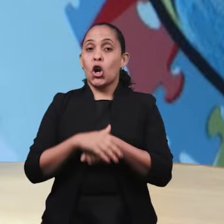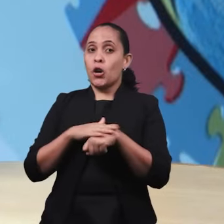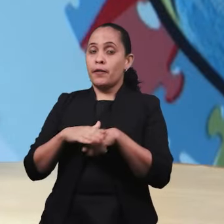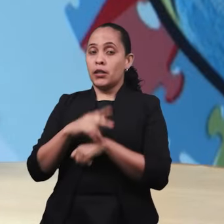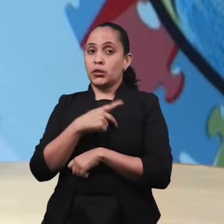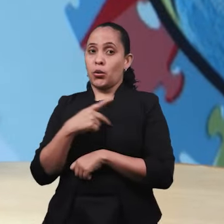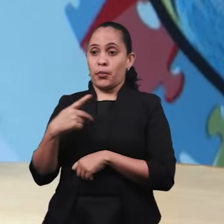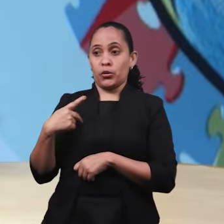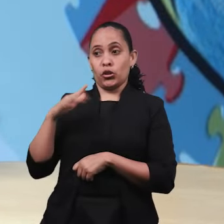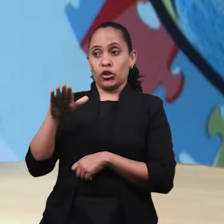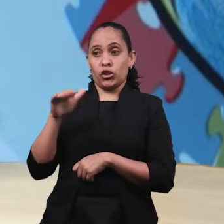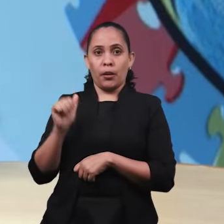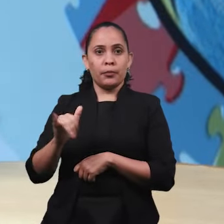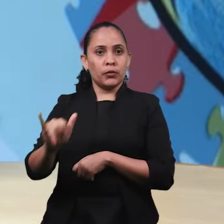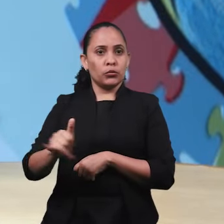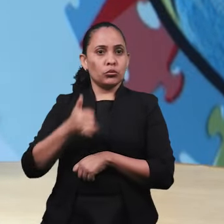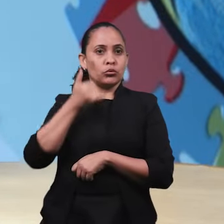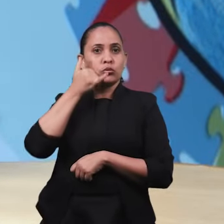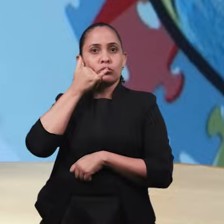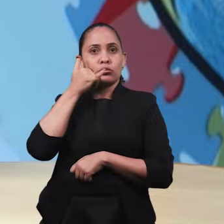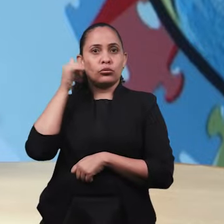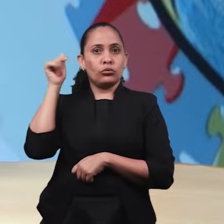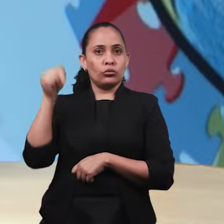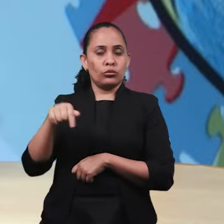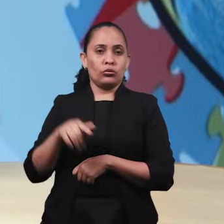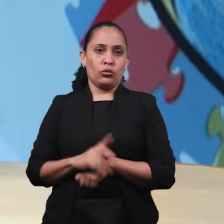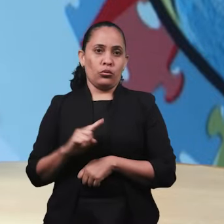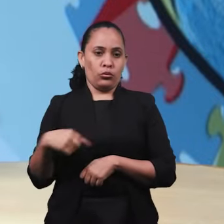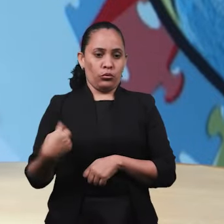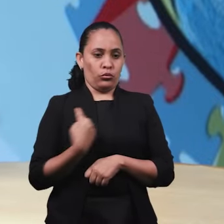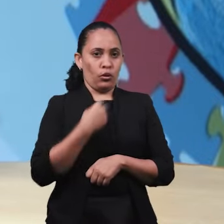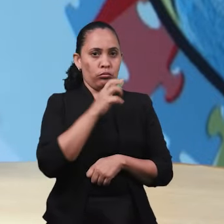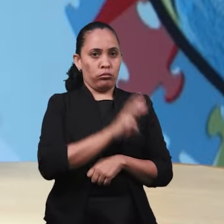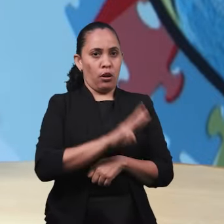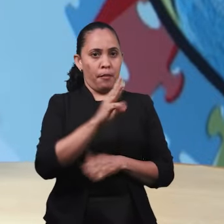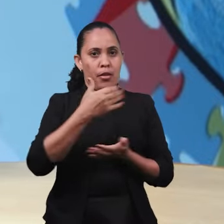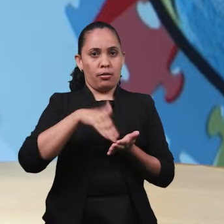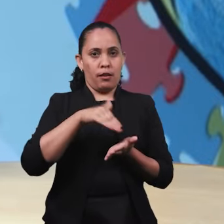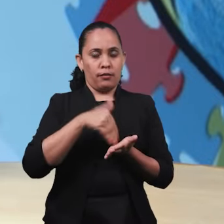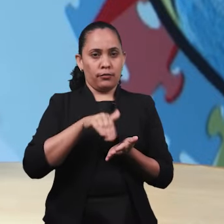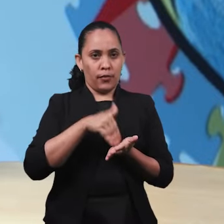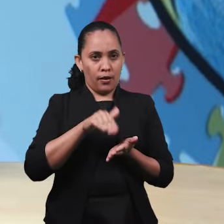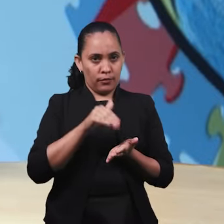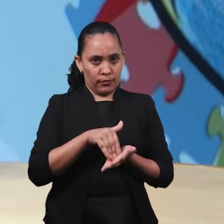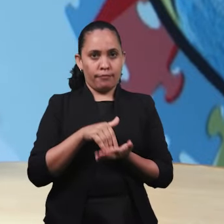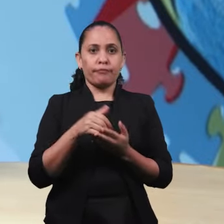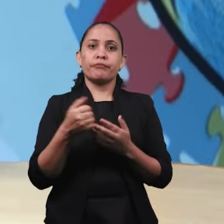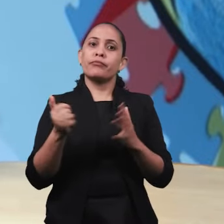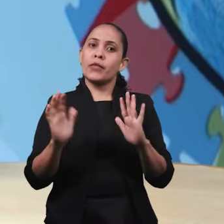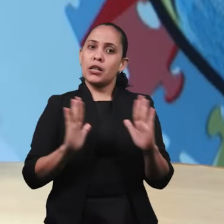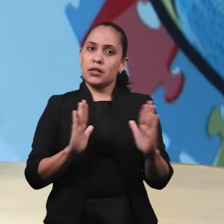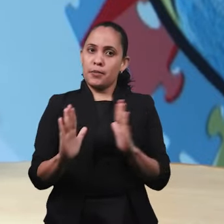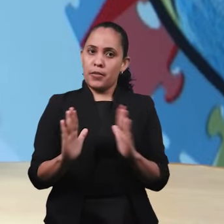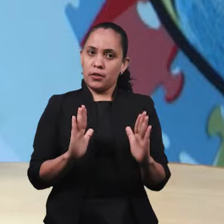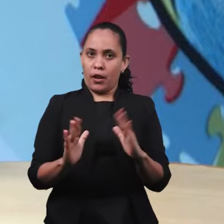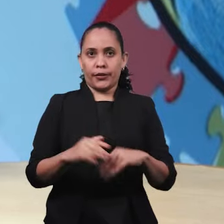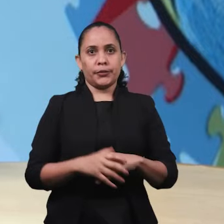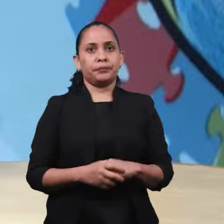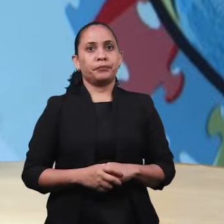Converse com o pastor entra em contato com o nosso e-mail da Secretaria de Acessibilidade